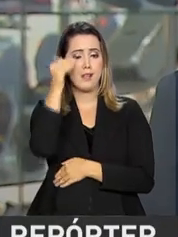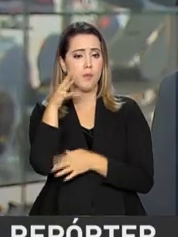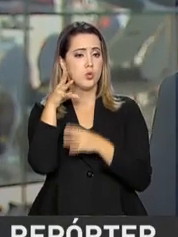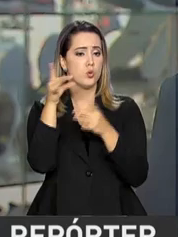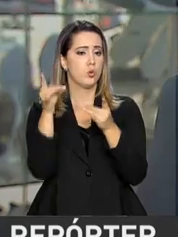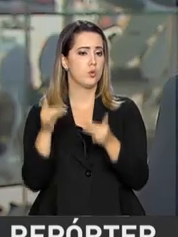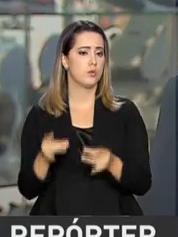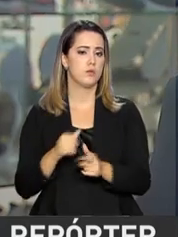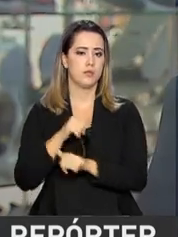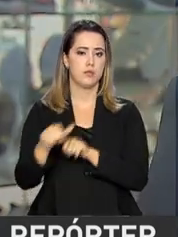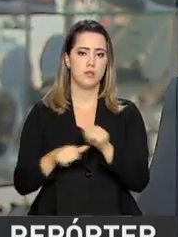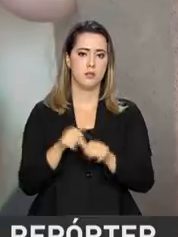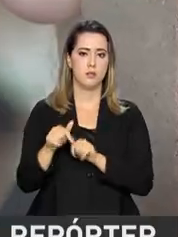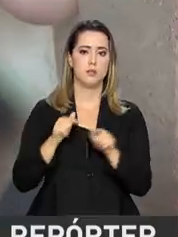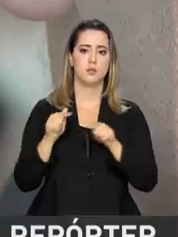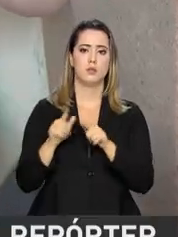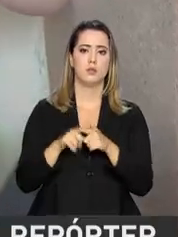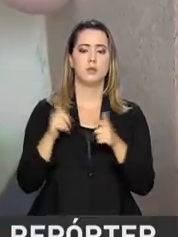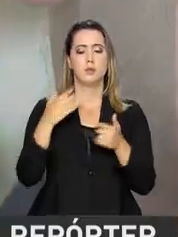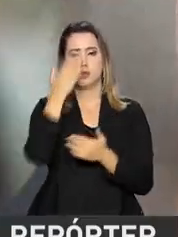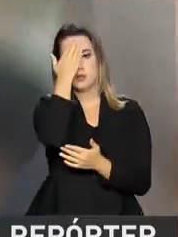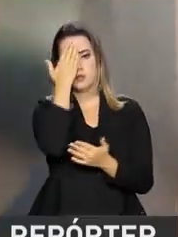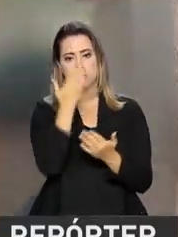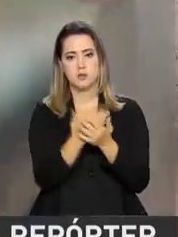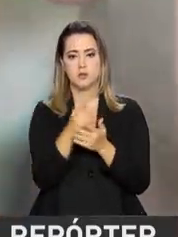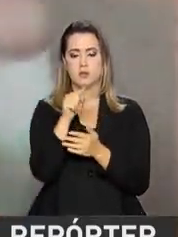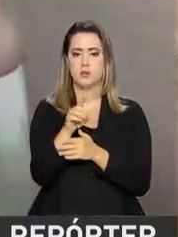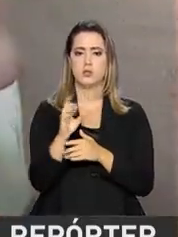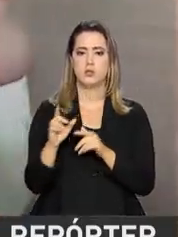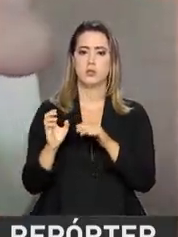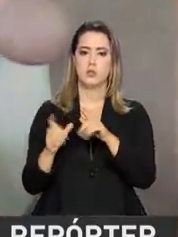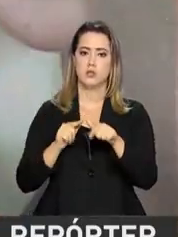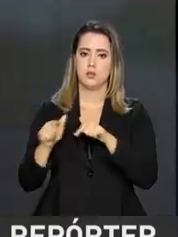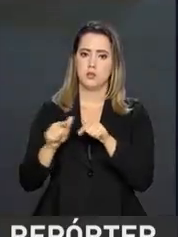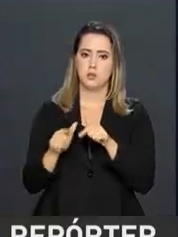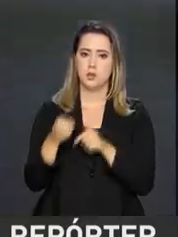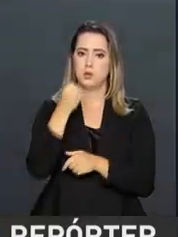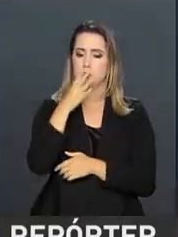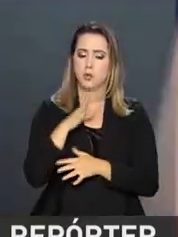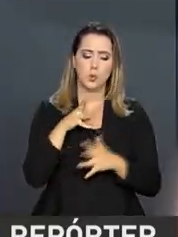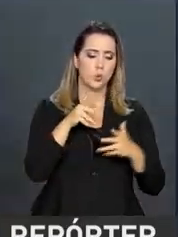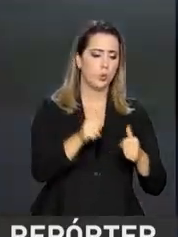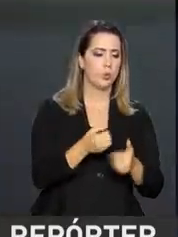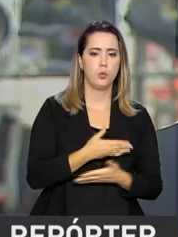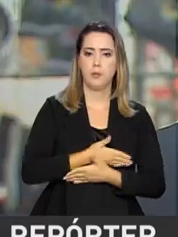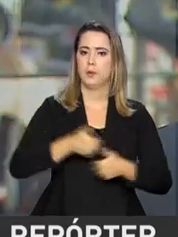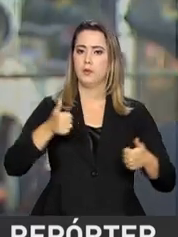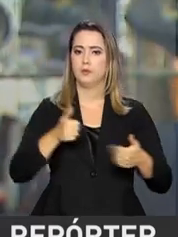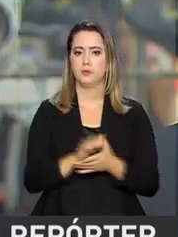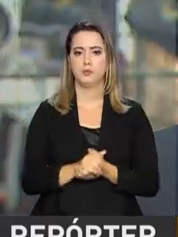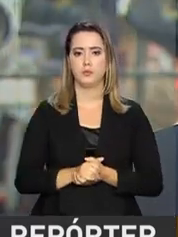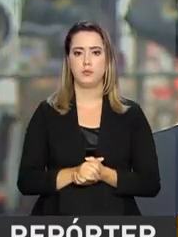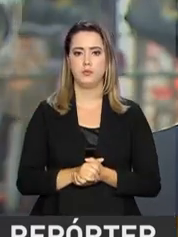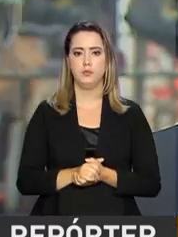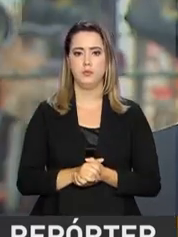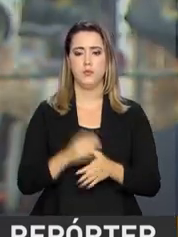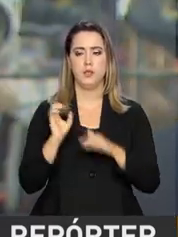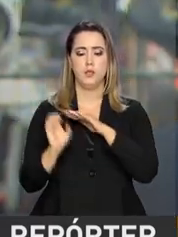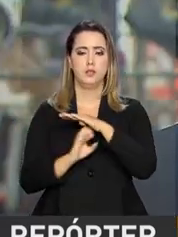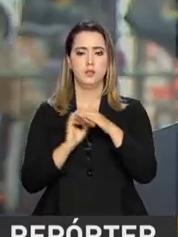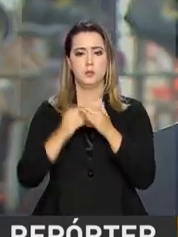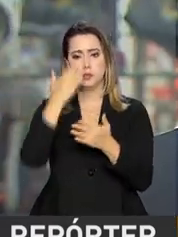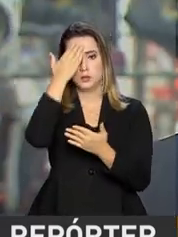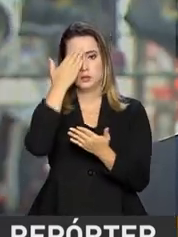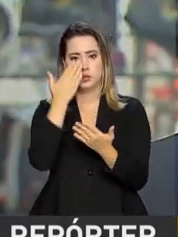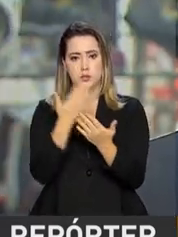dentro das mudanças trabalhistas, mas acredita que se o trabalhador estiver bem, todo mundo ganha. Os empresários vão acreditar no